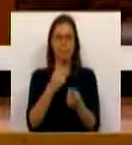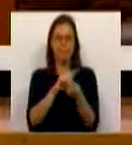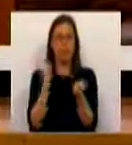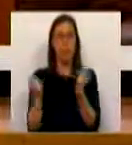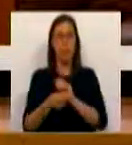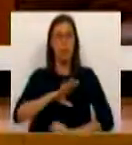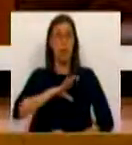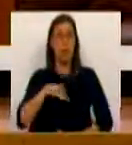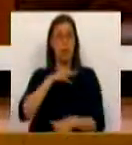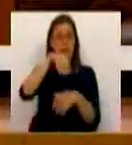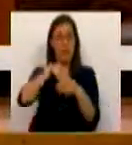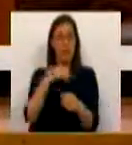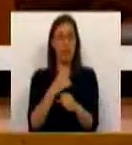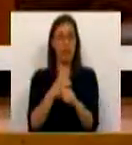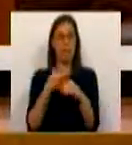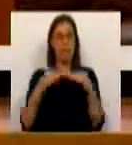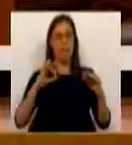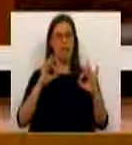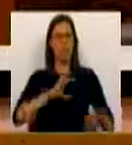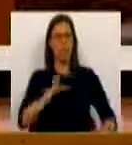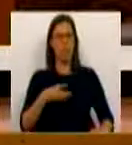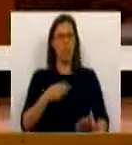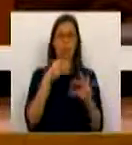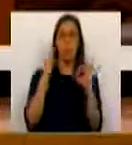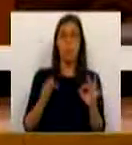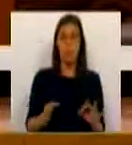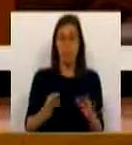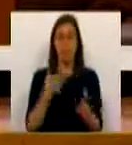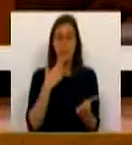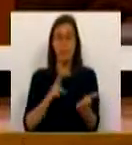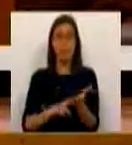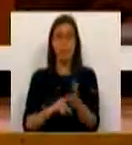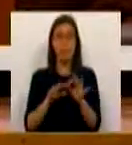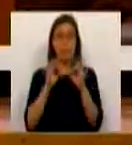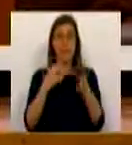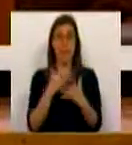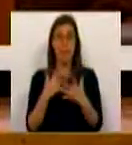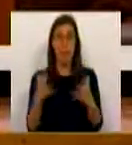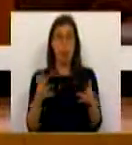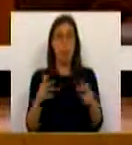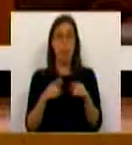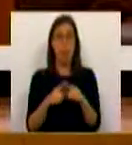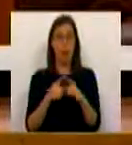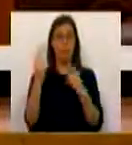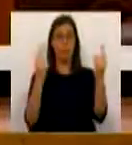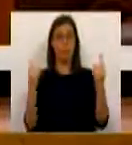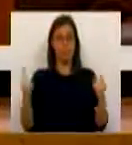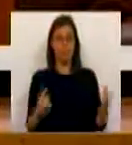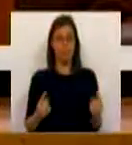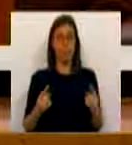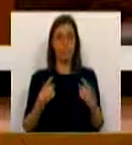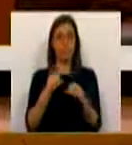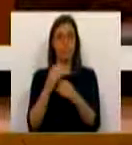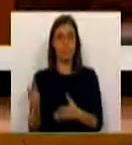no mundo do trabalho à escala mundial. Realidades como a generalização da deslocalização de